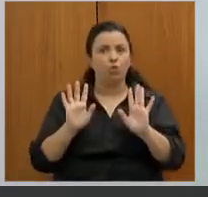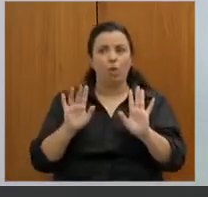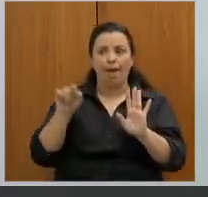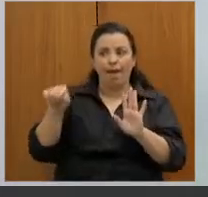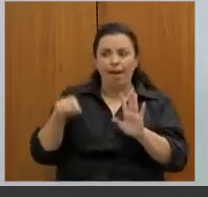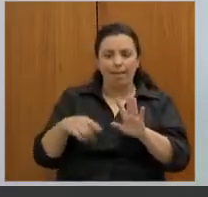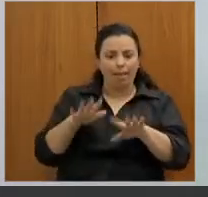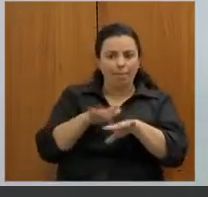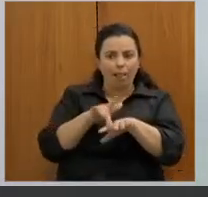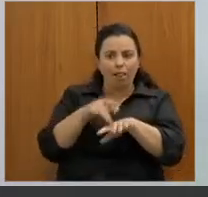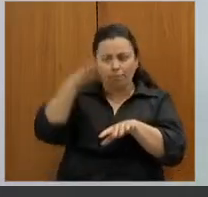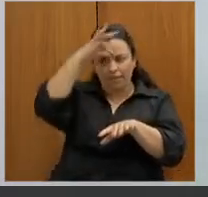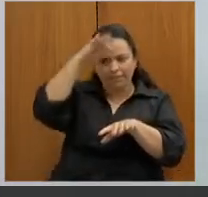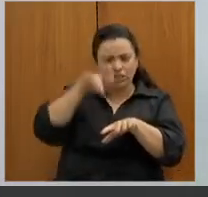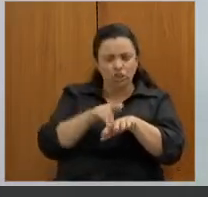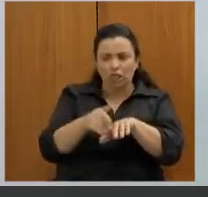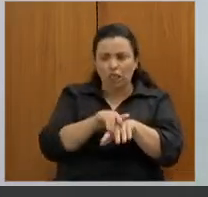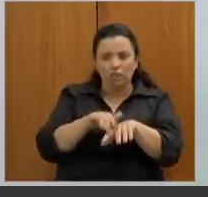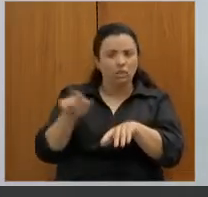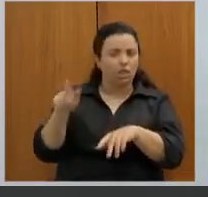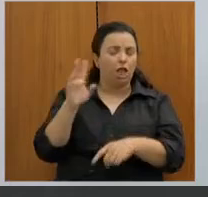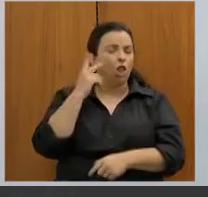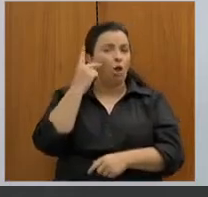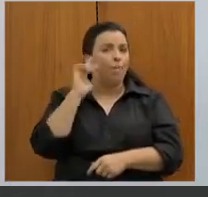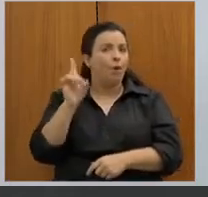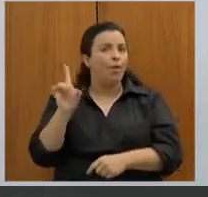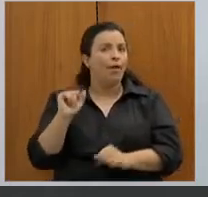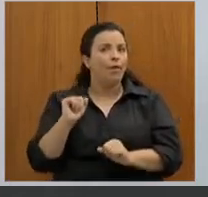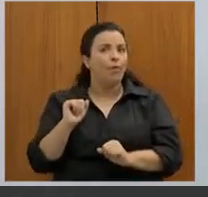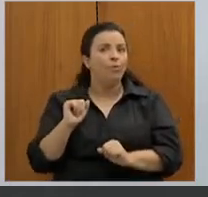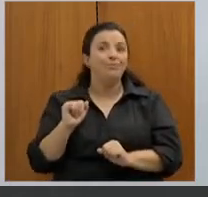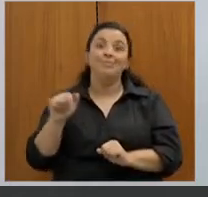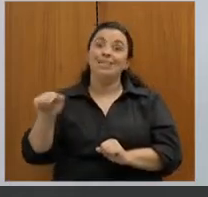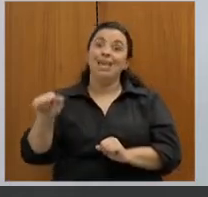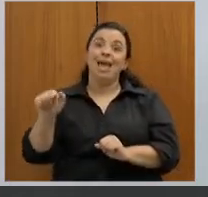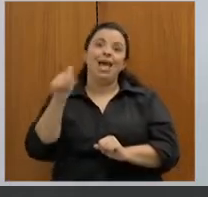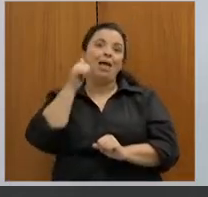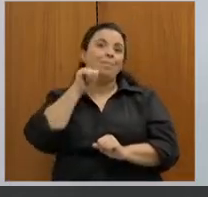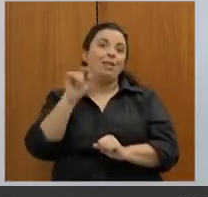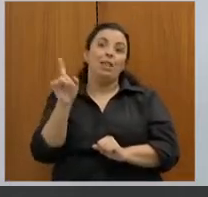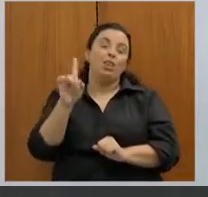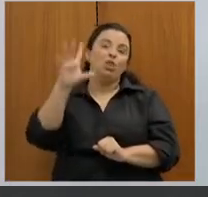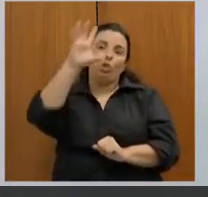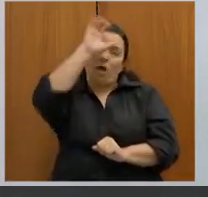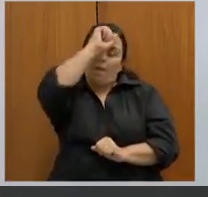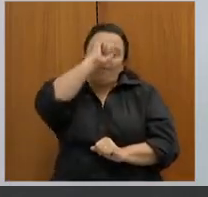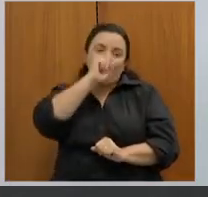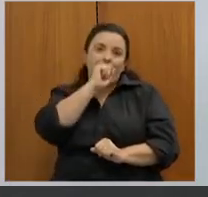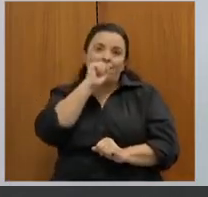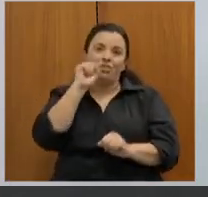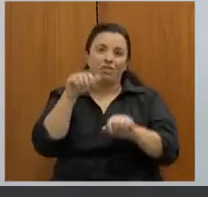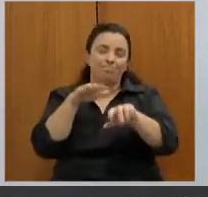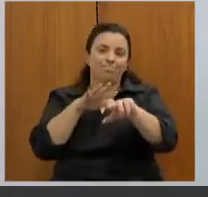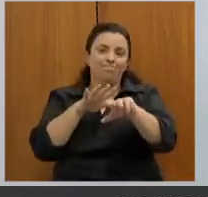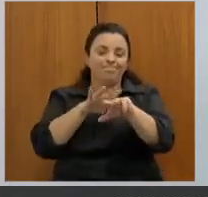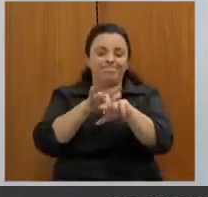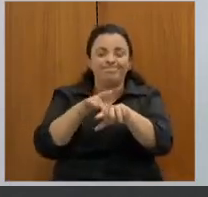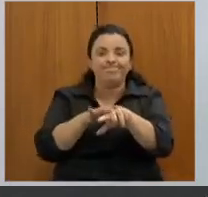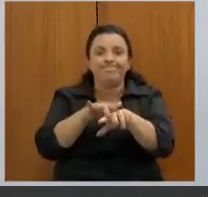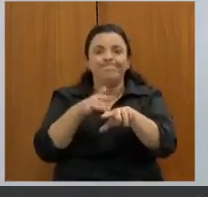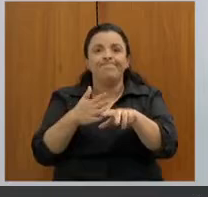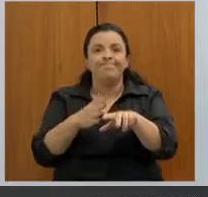a mão na vagina então é normal E aí Essas meninas não aprendem a se tocar para se proteger